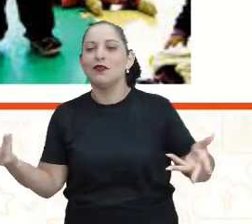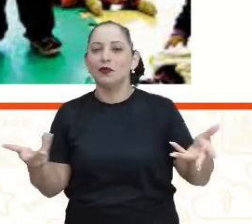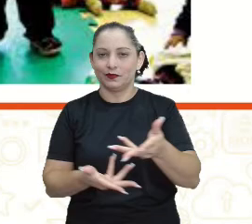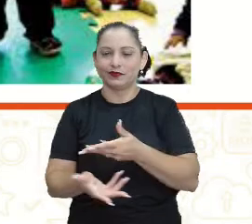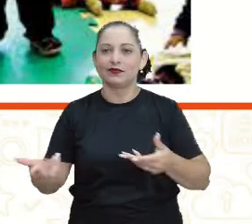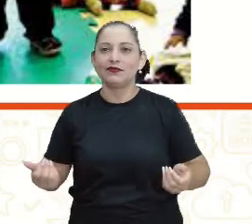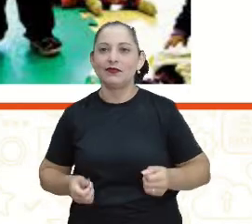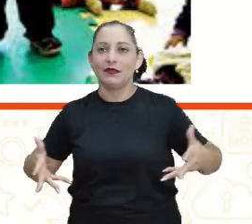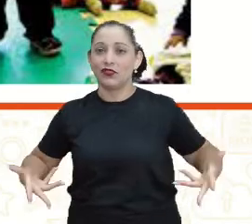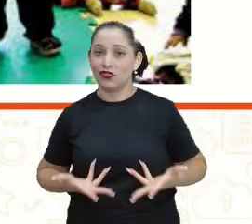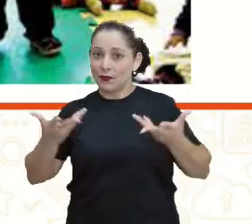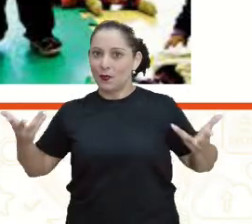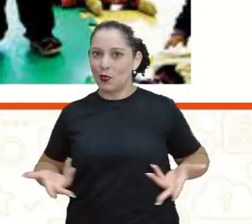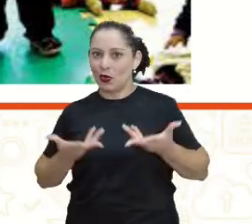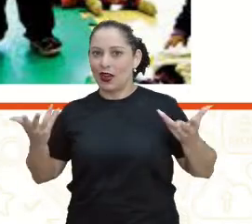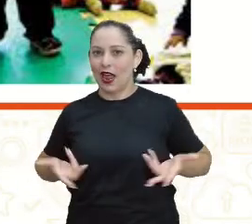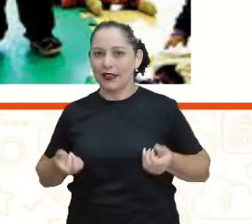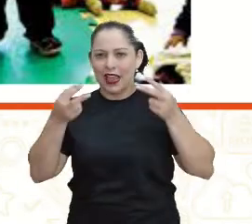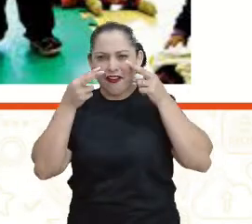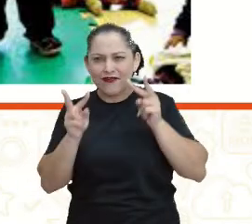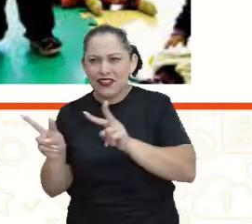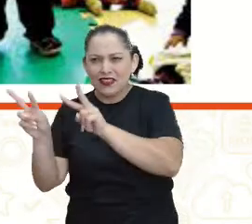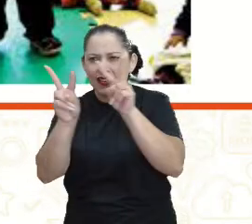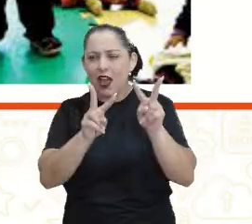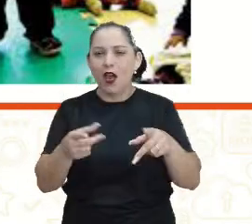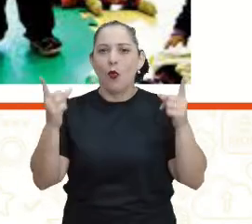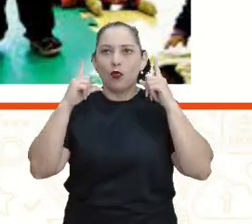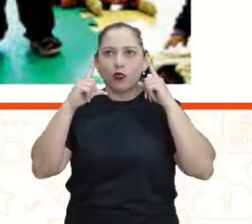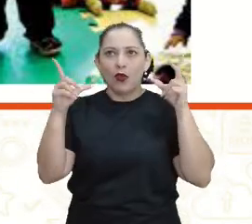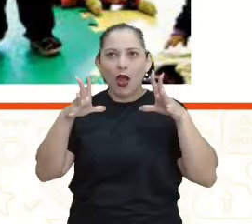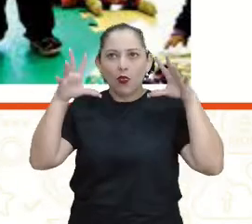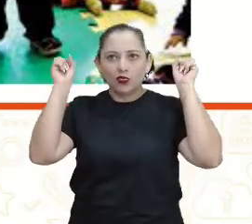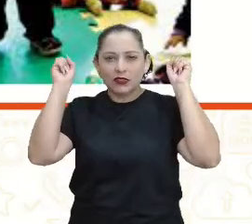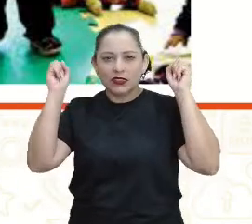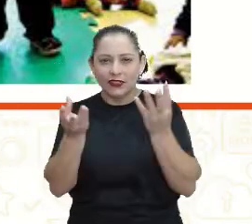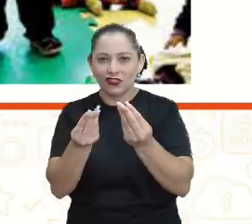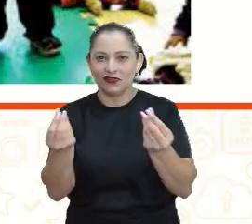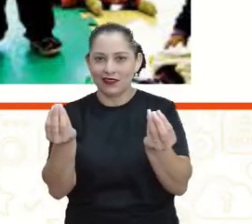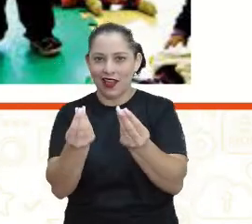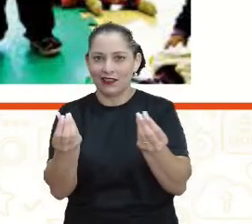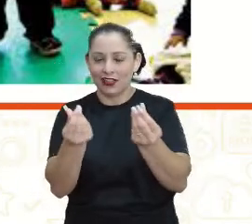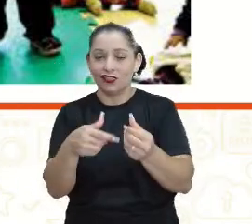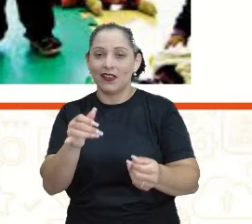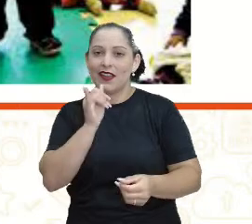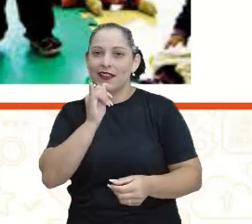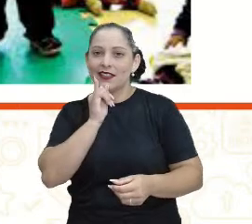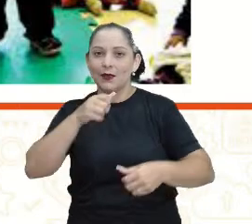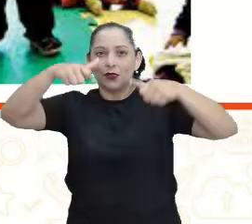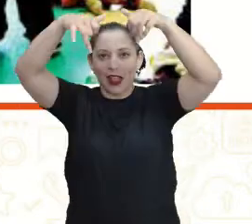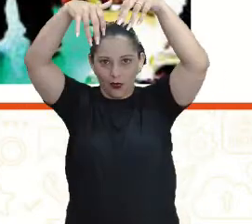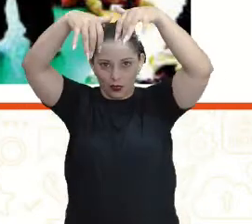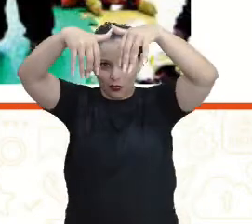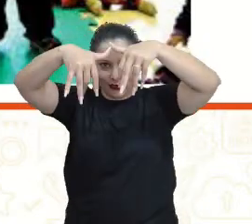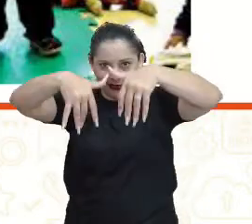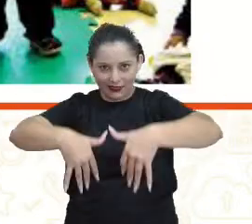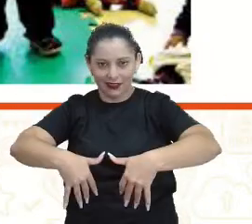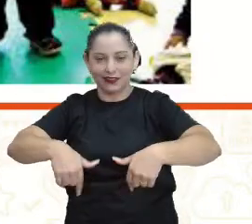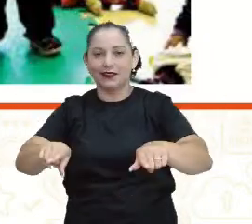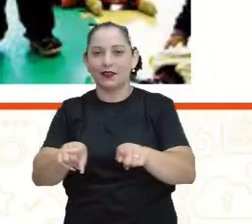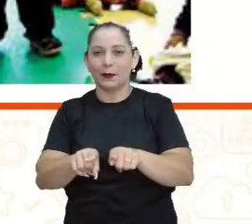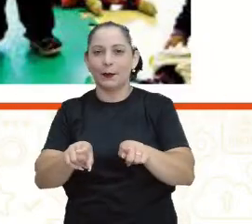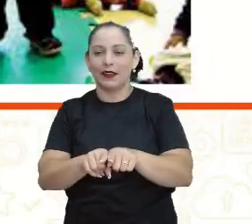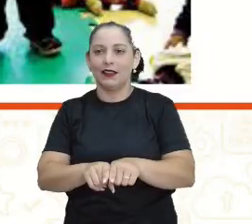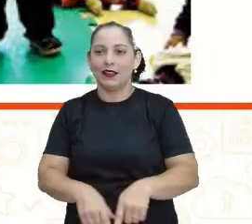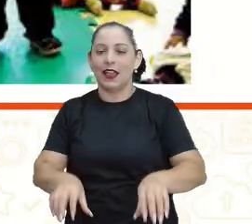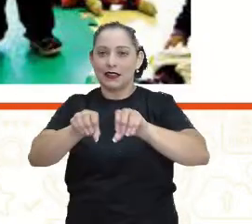sistemática, estimula as áreas visuais, auditiva, táteis, como a gente tem o exemplo da cortina sensorial também.